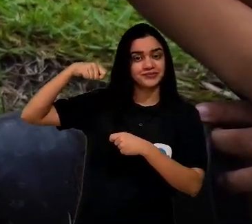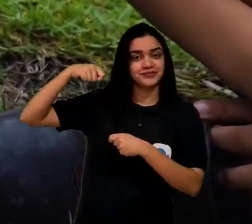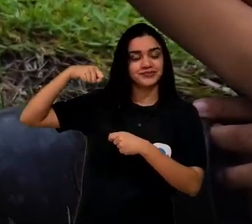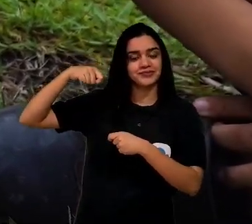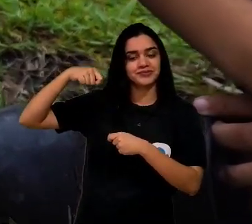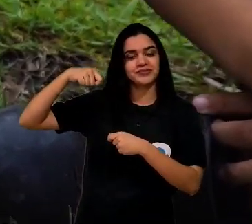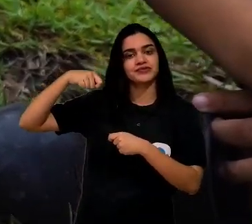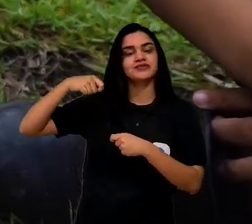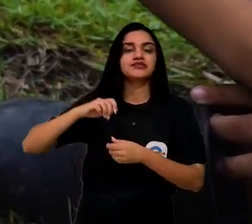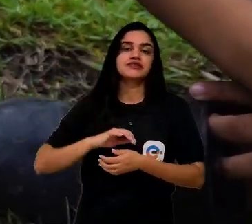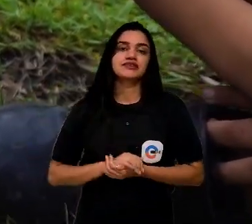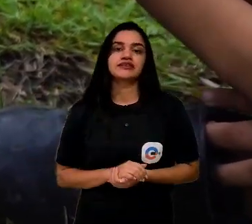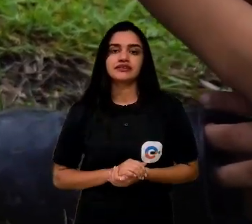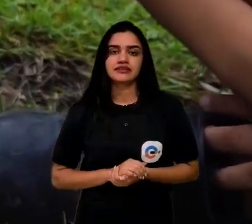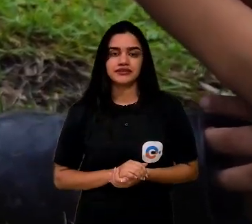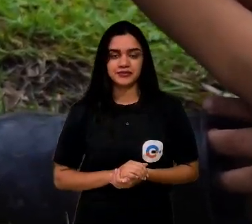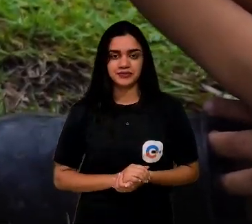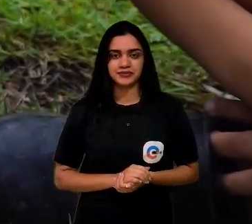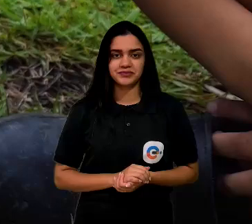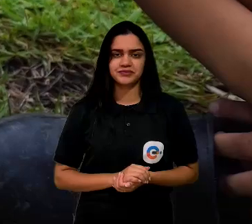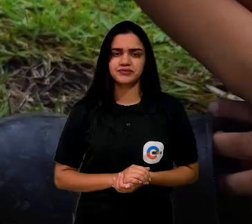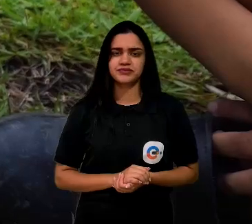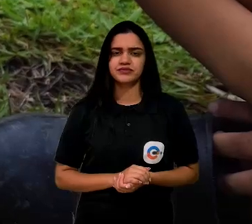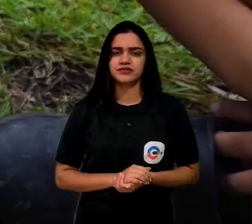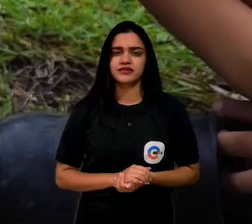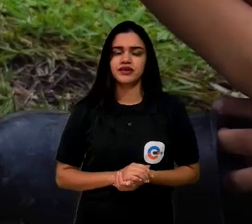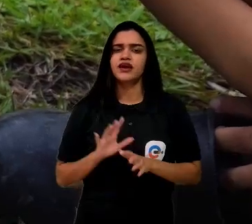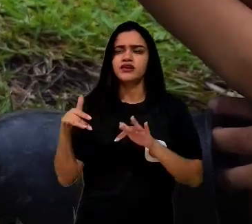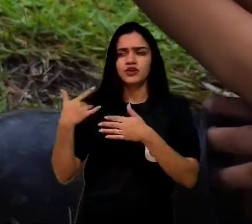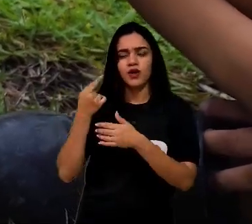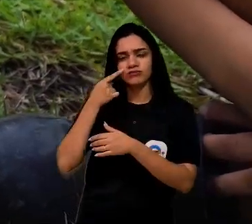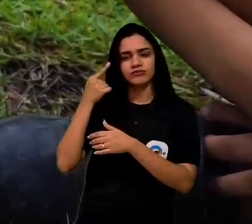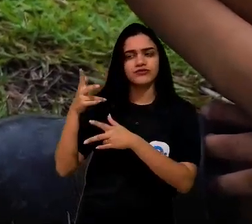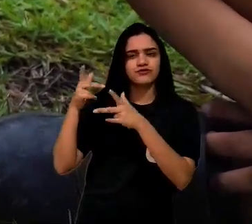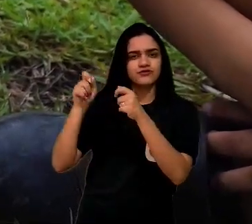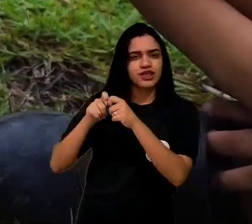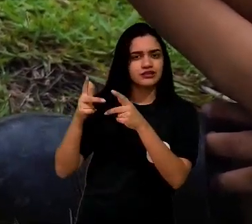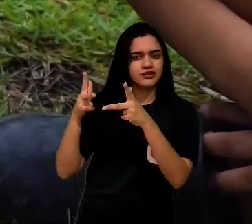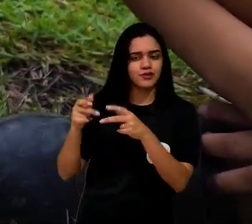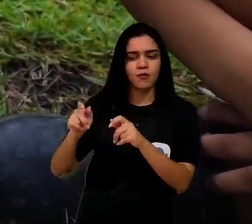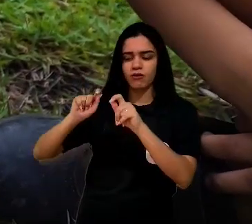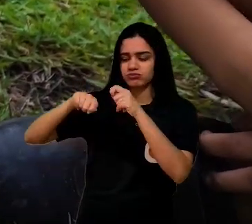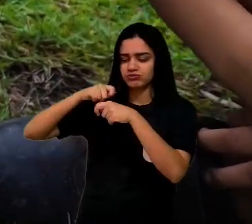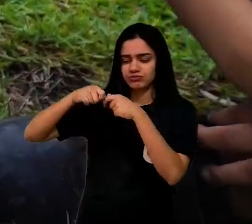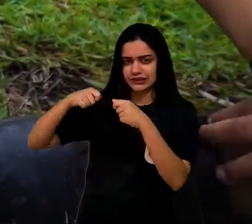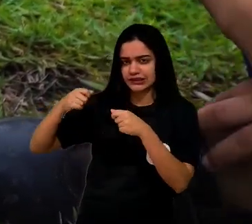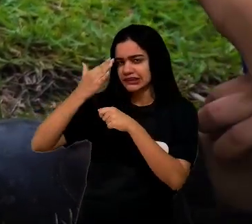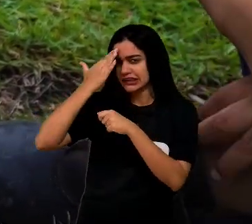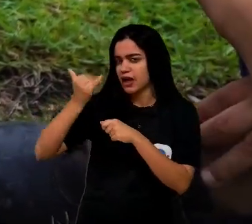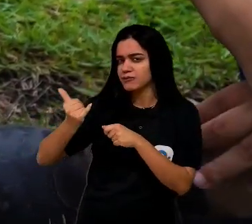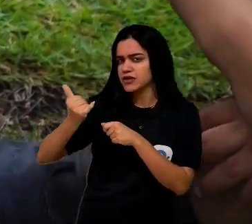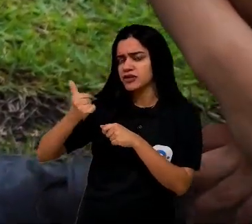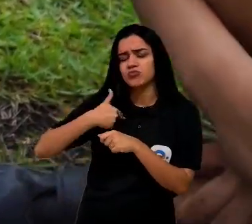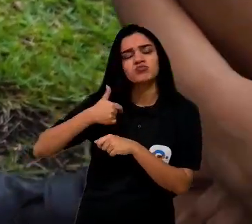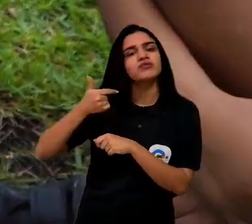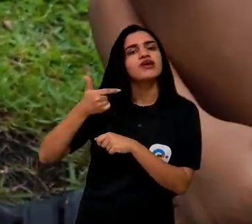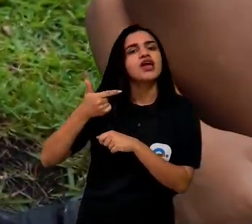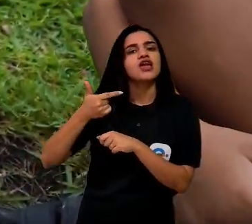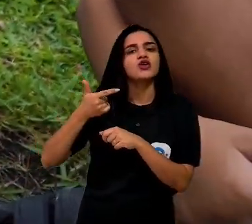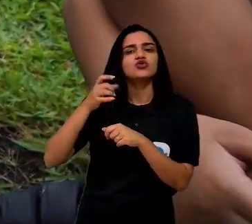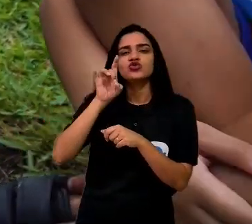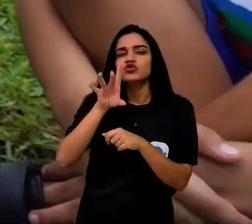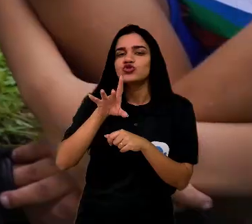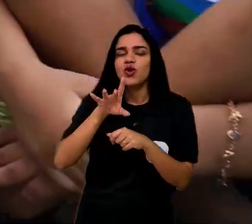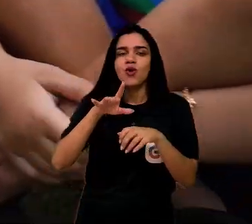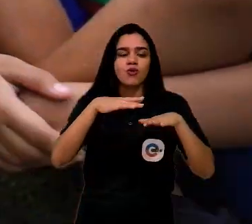ficar mais seguro, ó. Alguém já deu um lacinho assim? Não. Não sabe, hein? Eu gostei da lacinho de